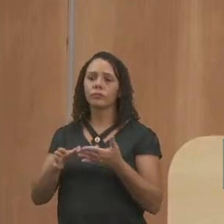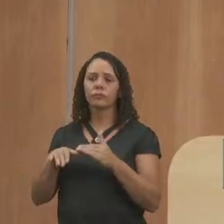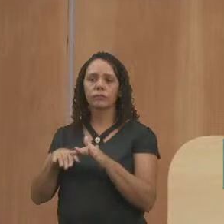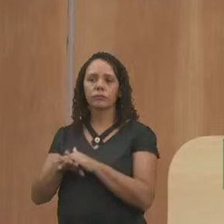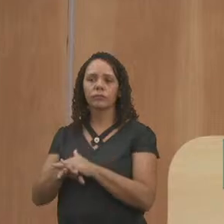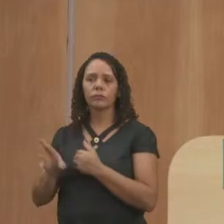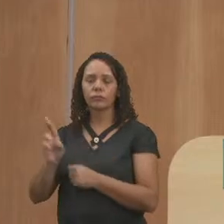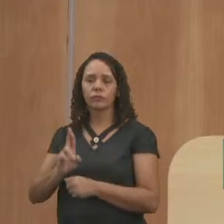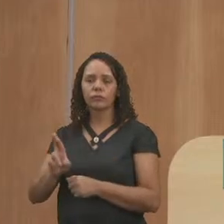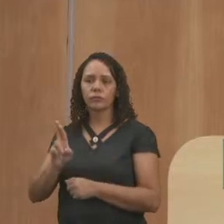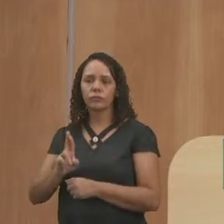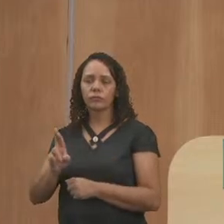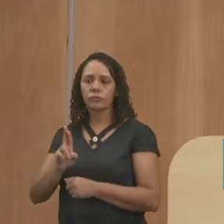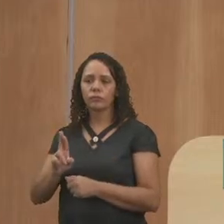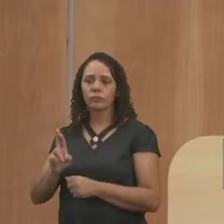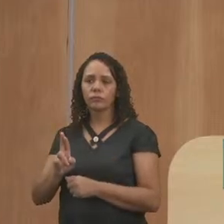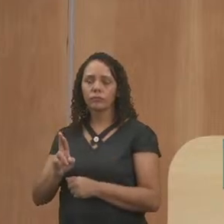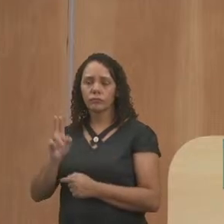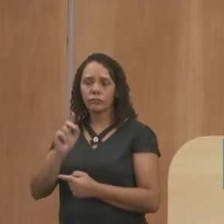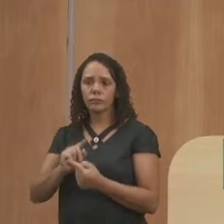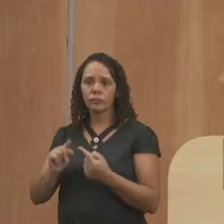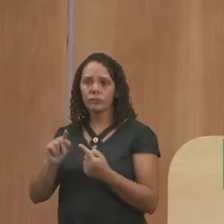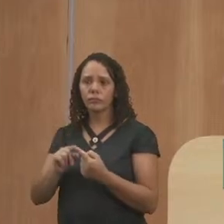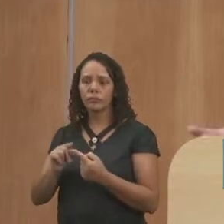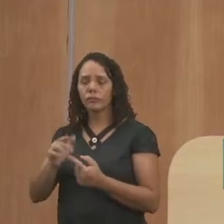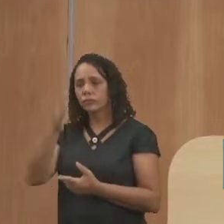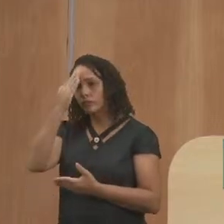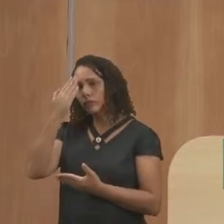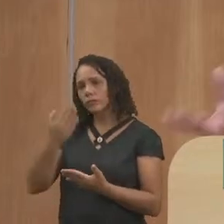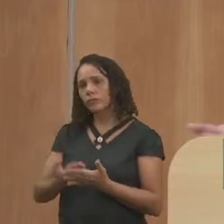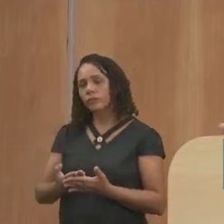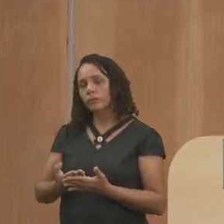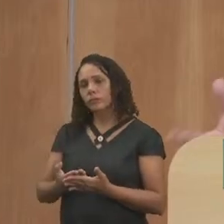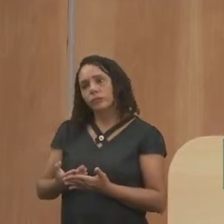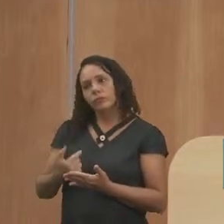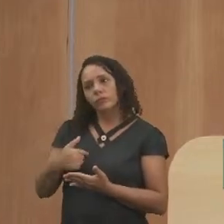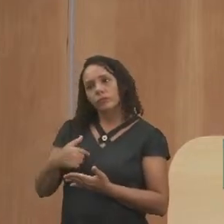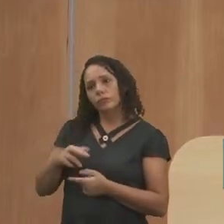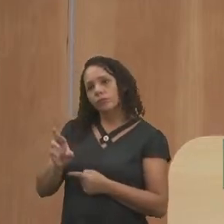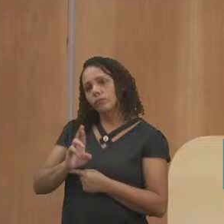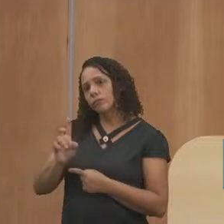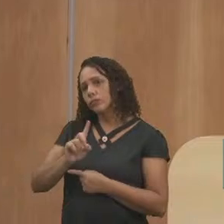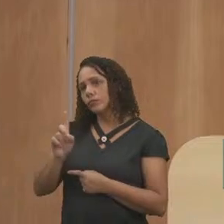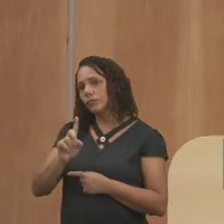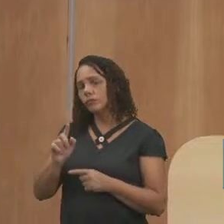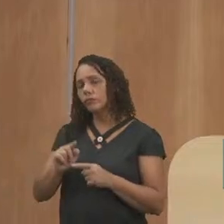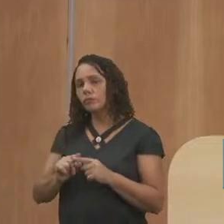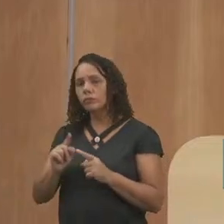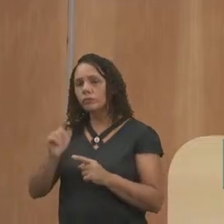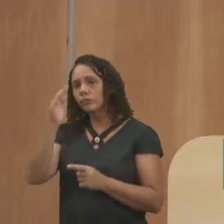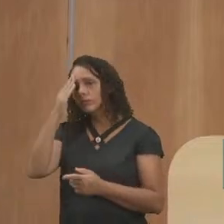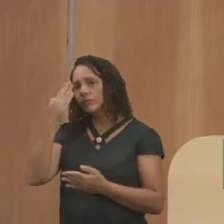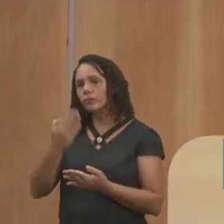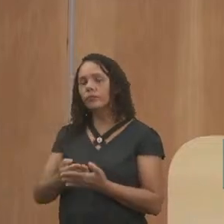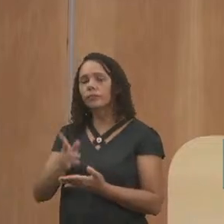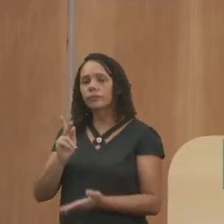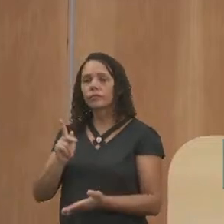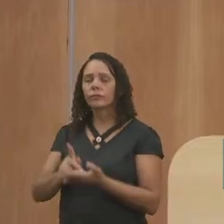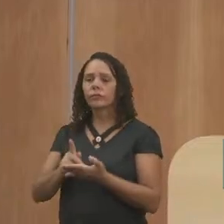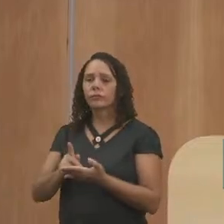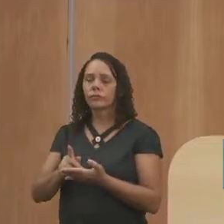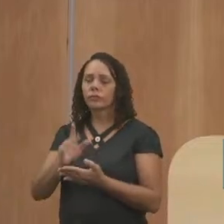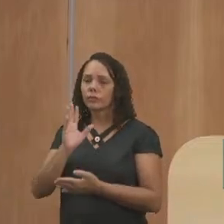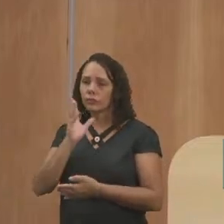reservado para ser gasto e acredito, não sou fiscal de obra, mas acredito que realmente foram atrasos,